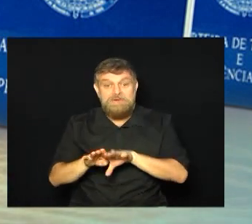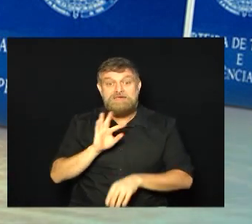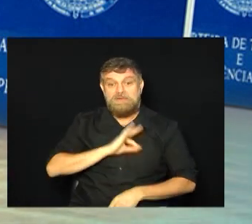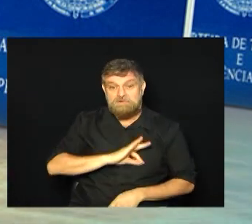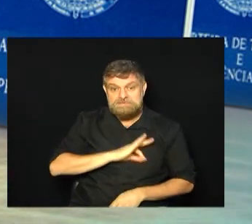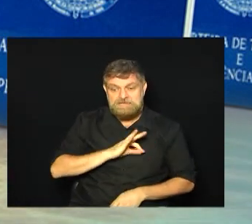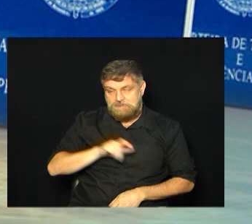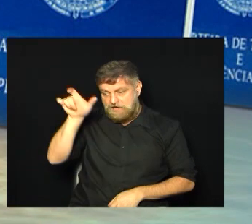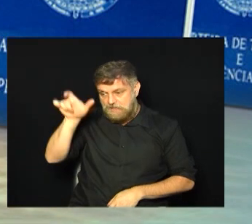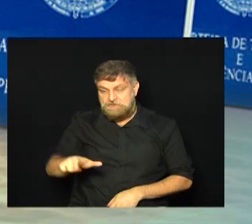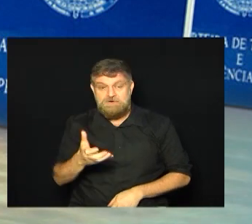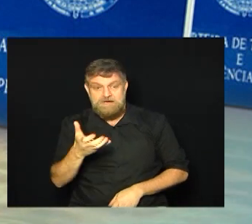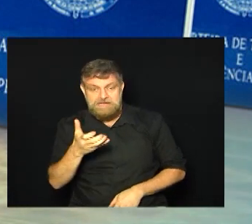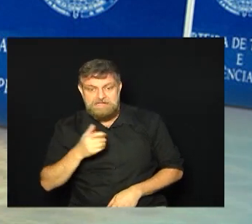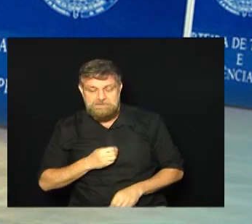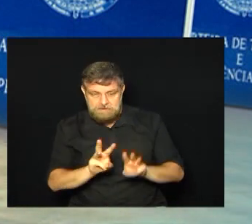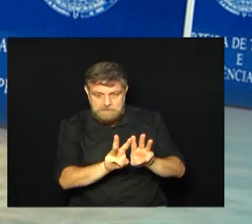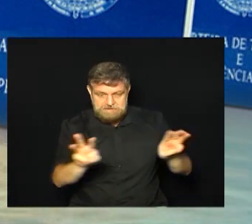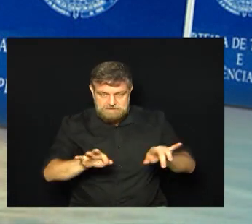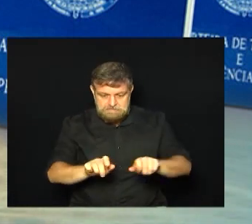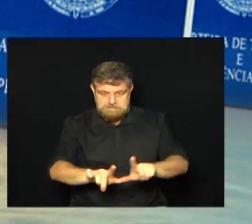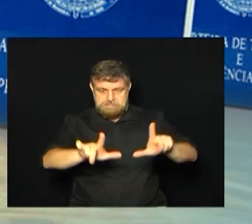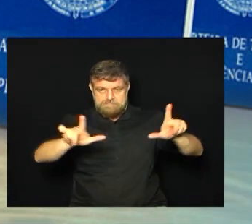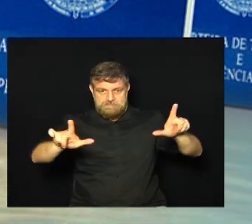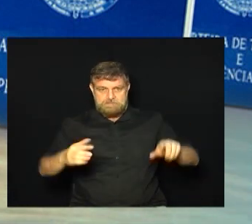o interessado encontra no site